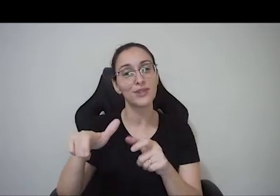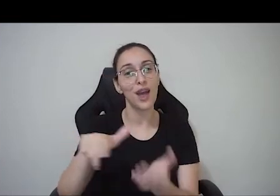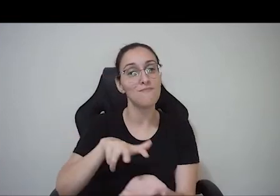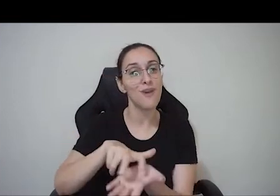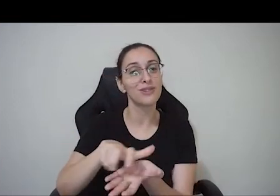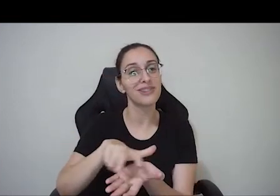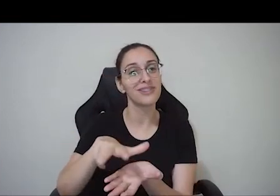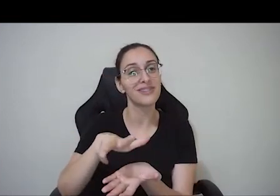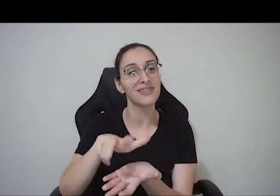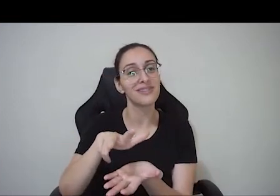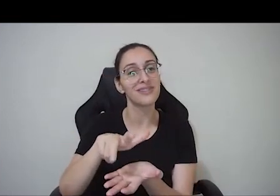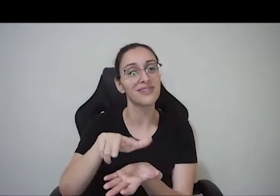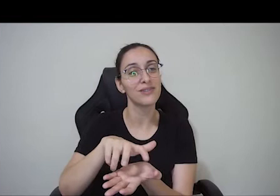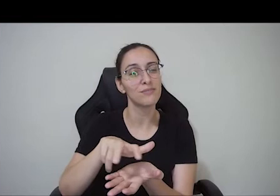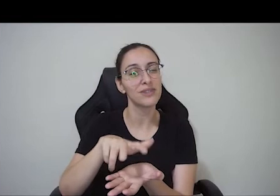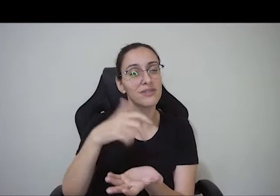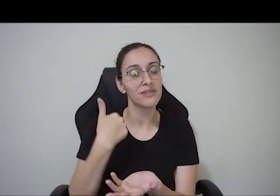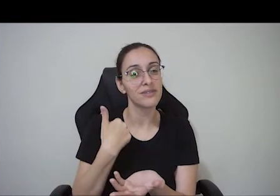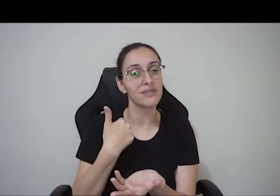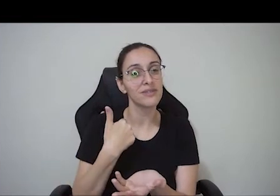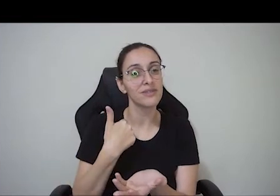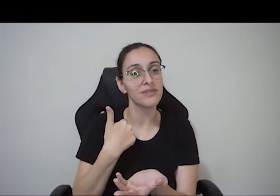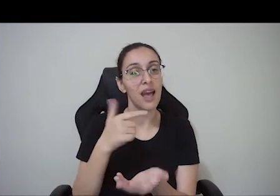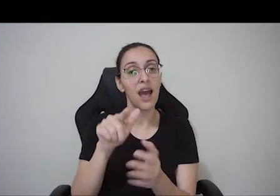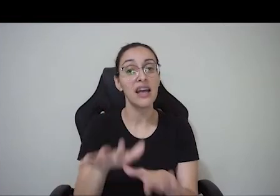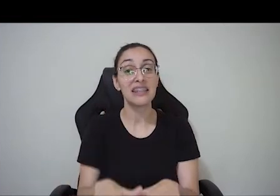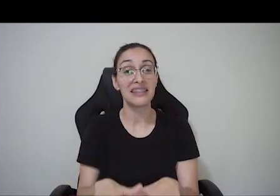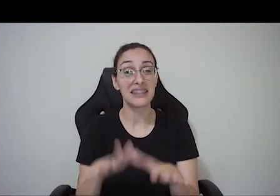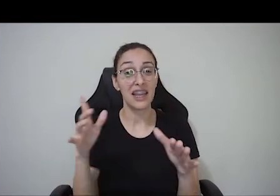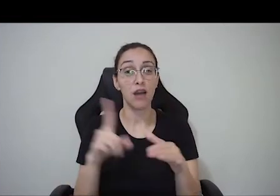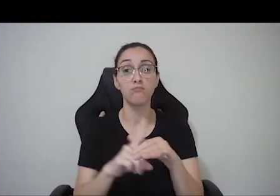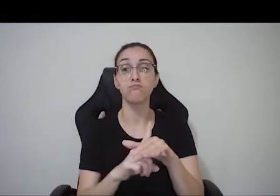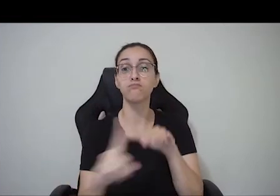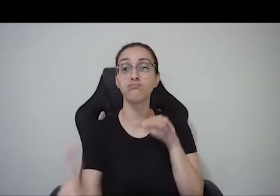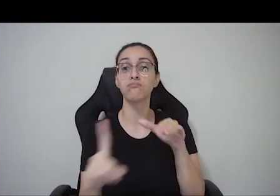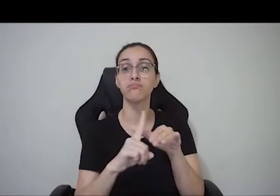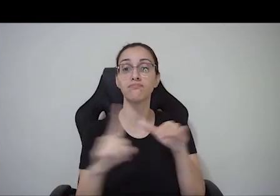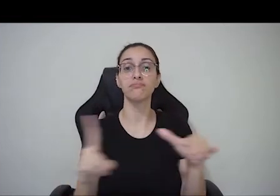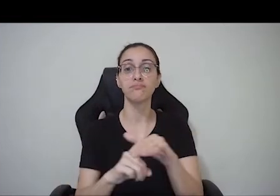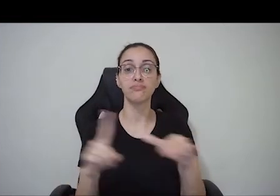exemplo. Já no caso da segregação, eu tenho